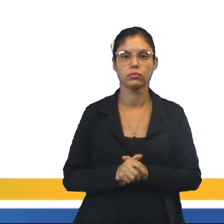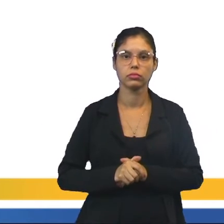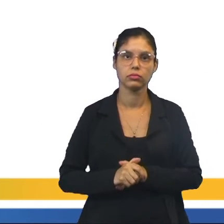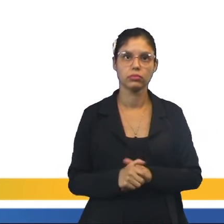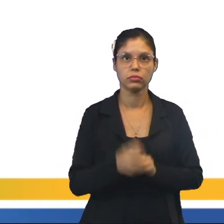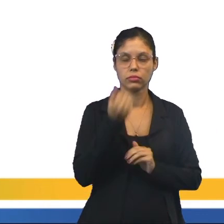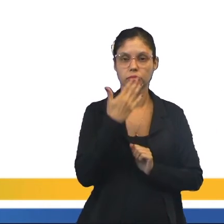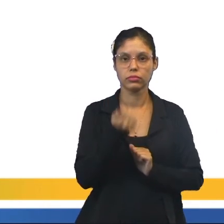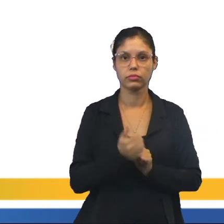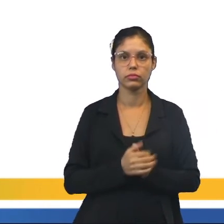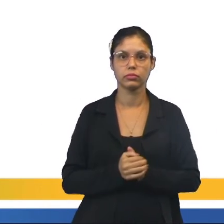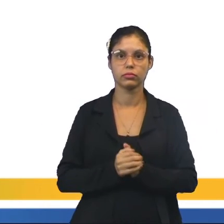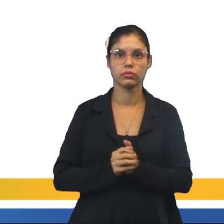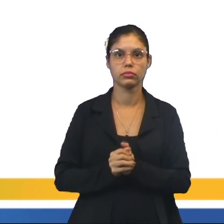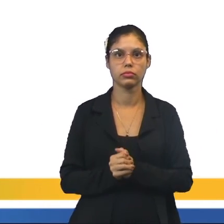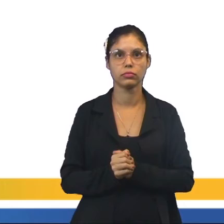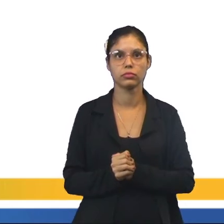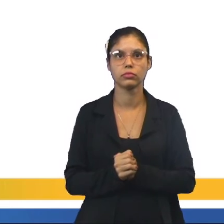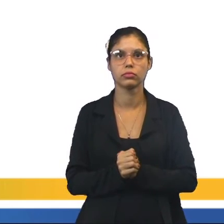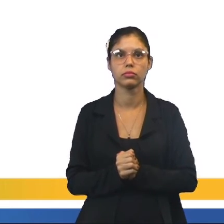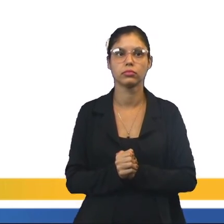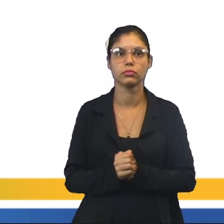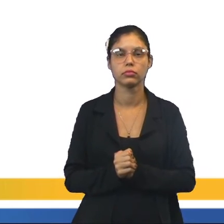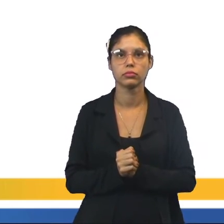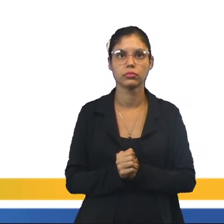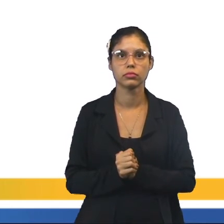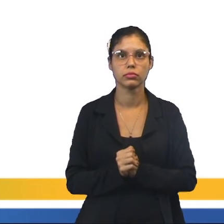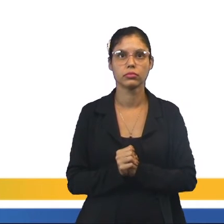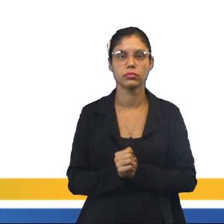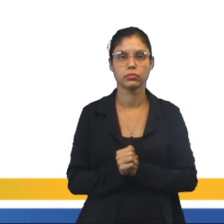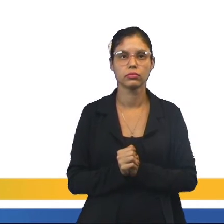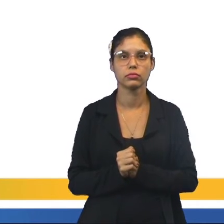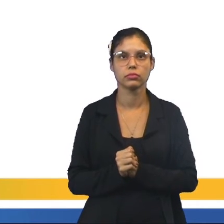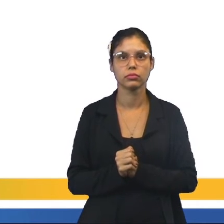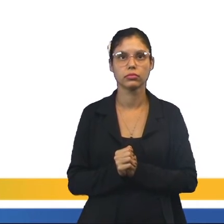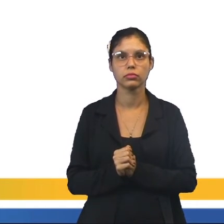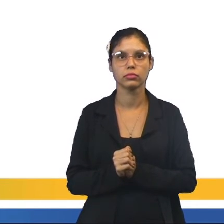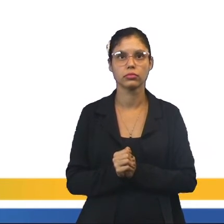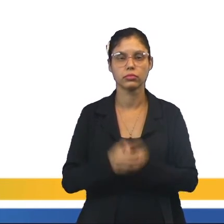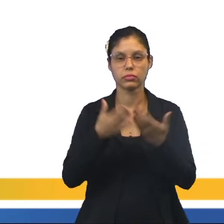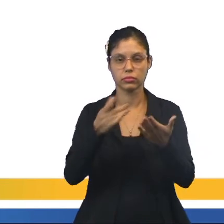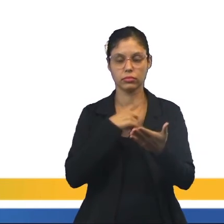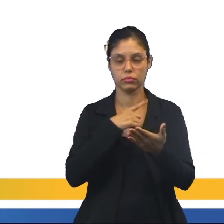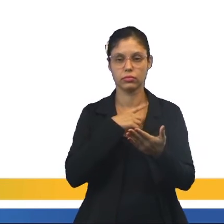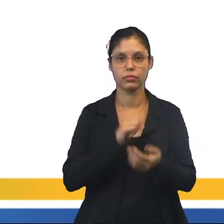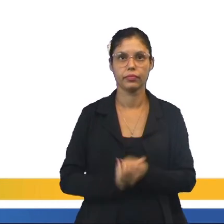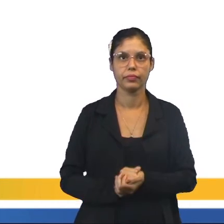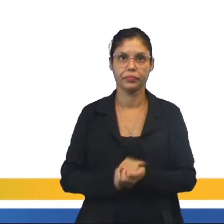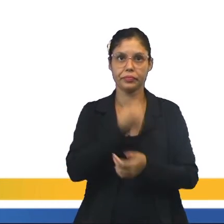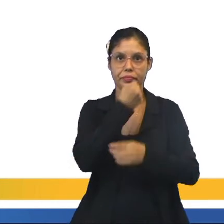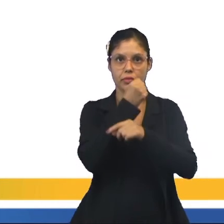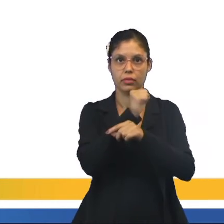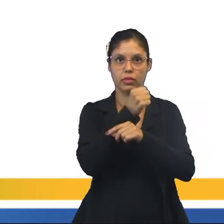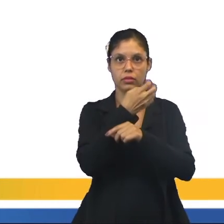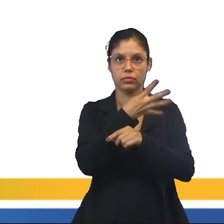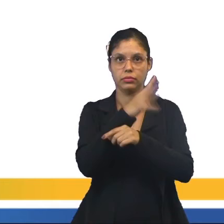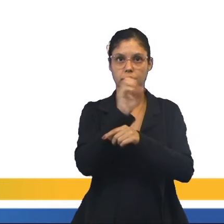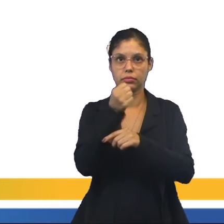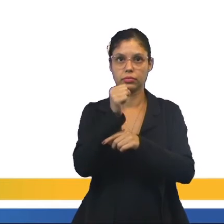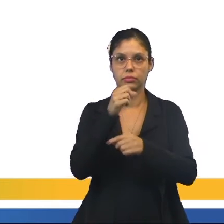centímetros. Tudo bem? Então vamos lá. Então aí nós vamos ter